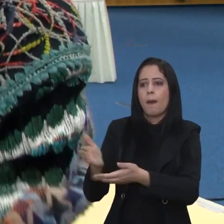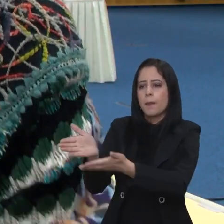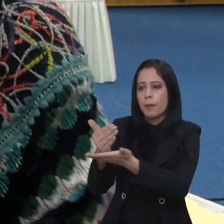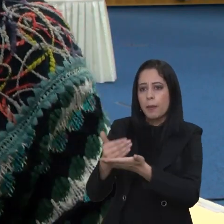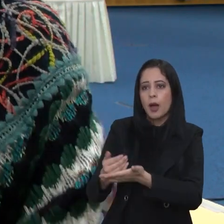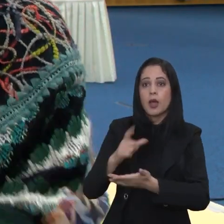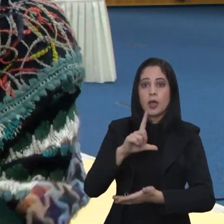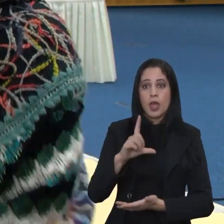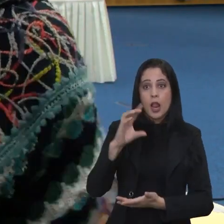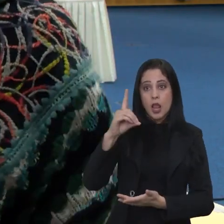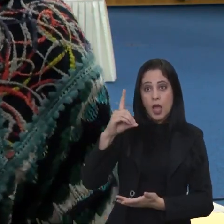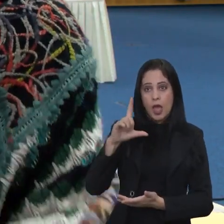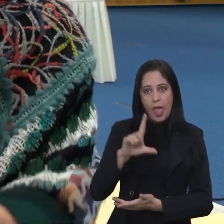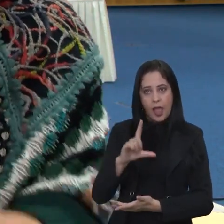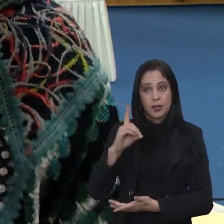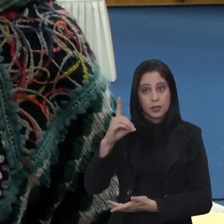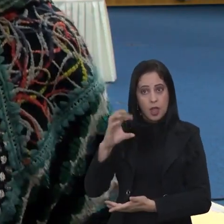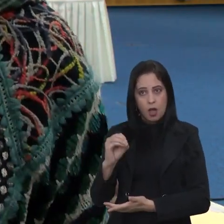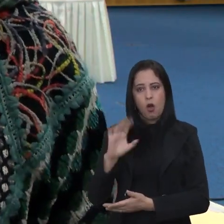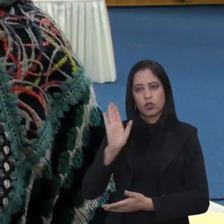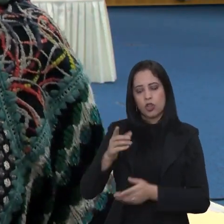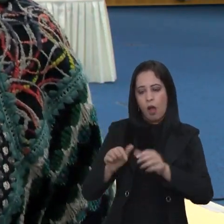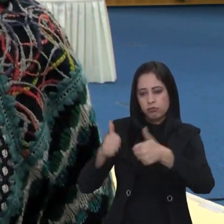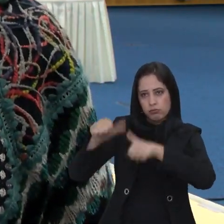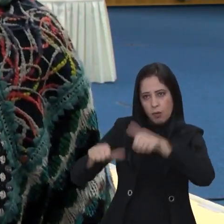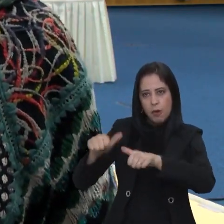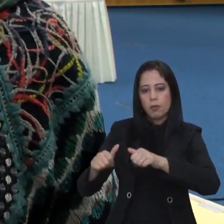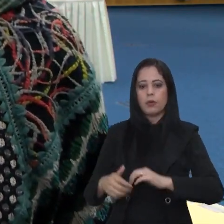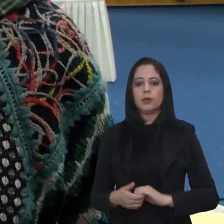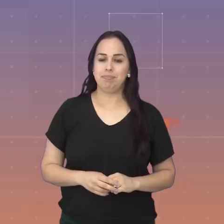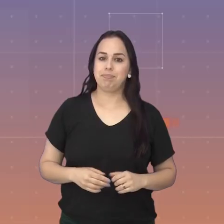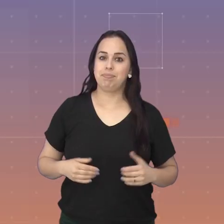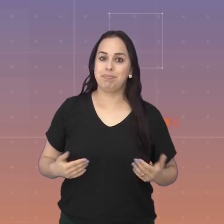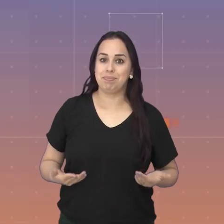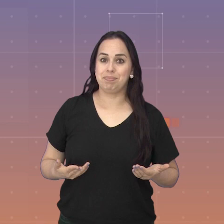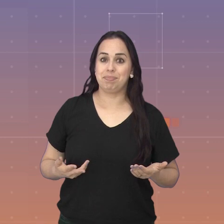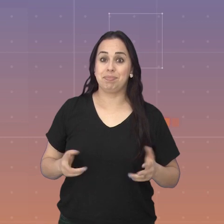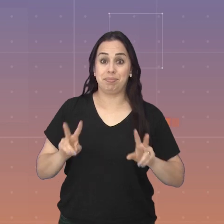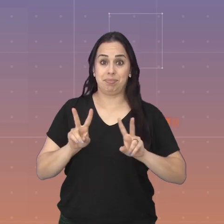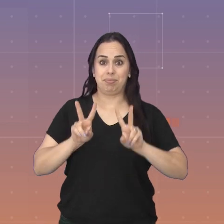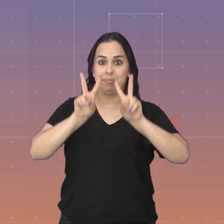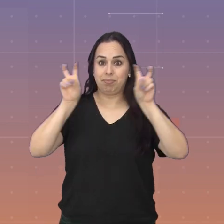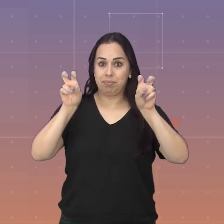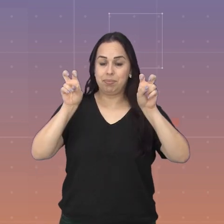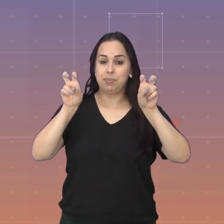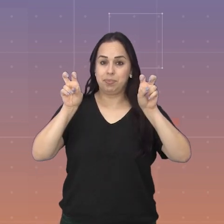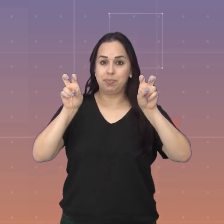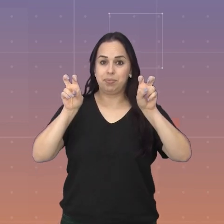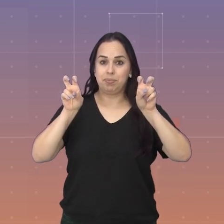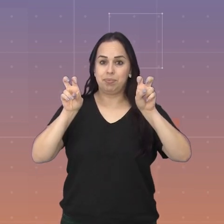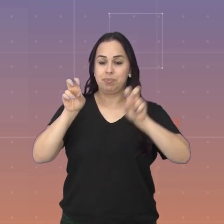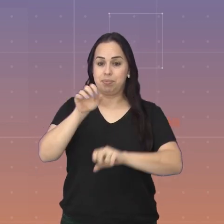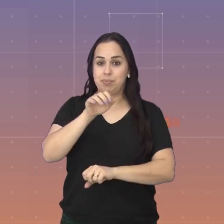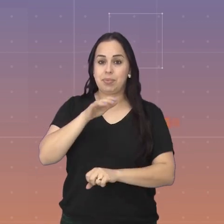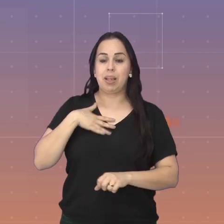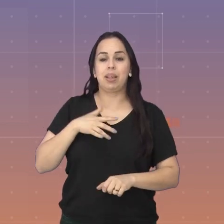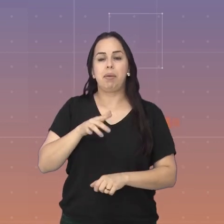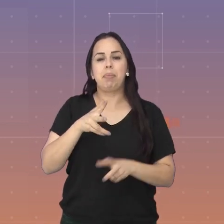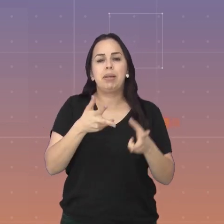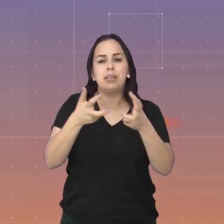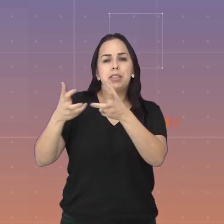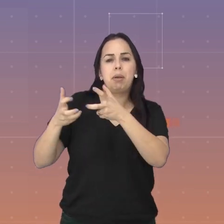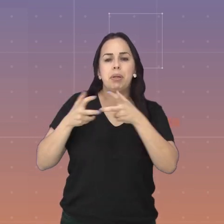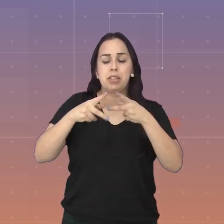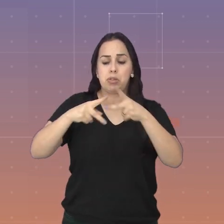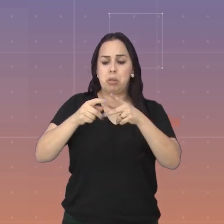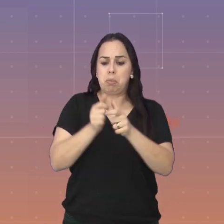que na LDO tenha orçamento. E é isso que a comissão está fazendo. Ainda no tema da urbanização irregular, com o